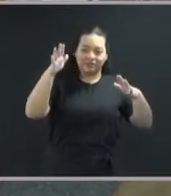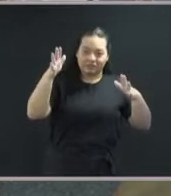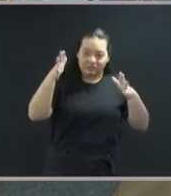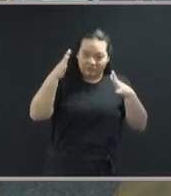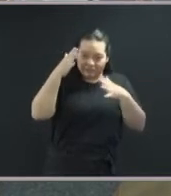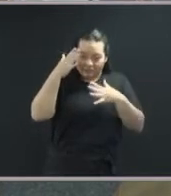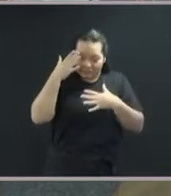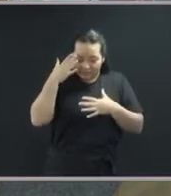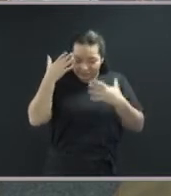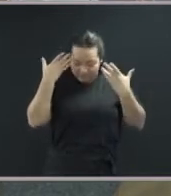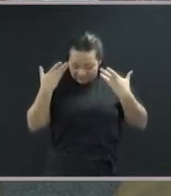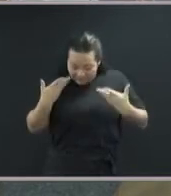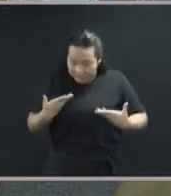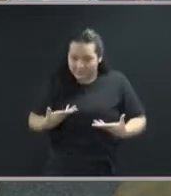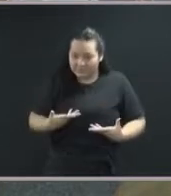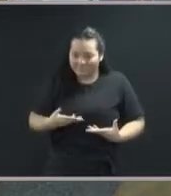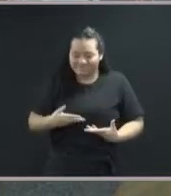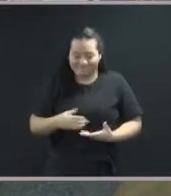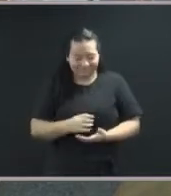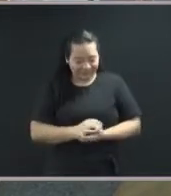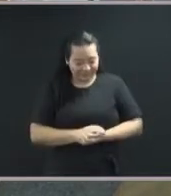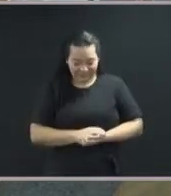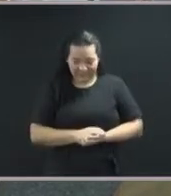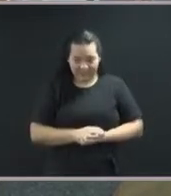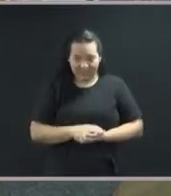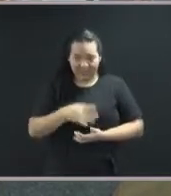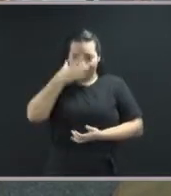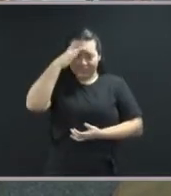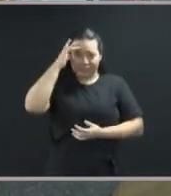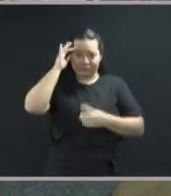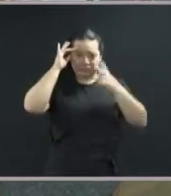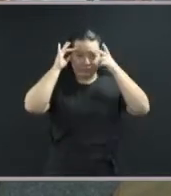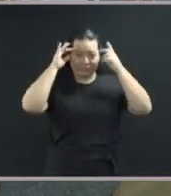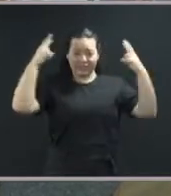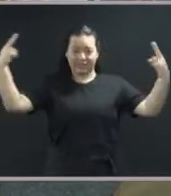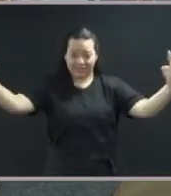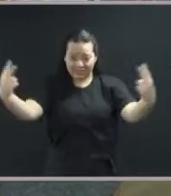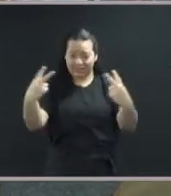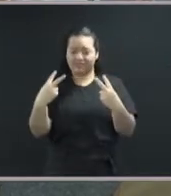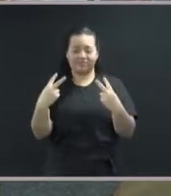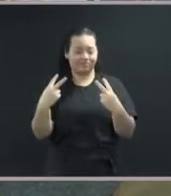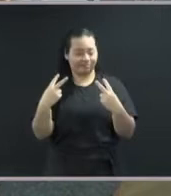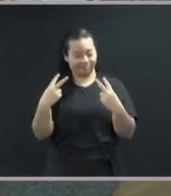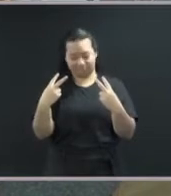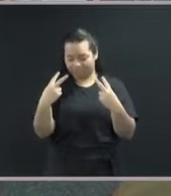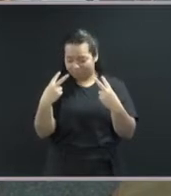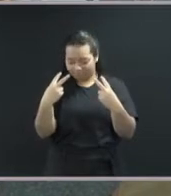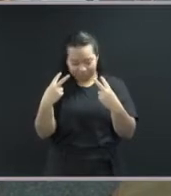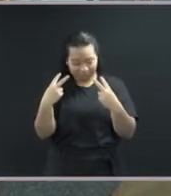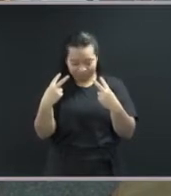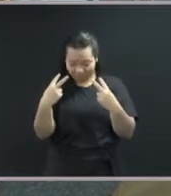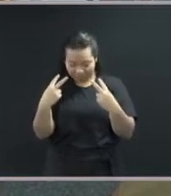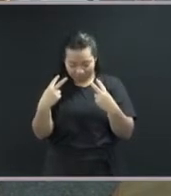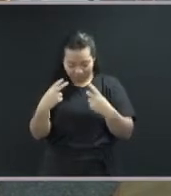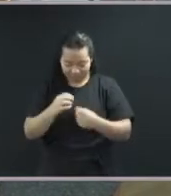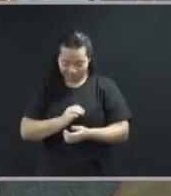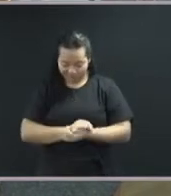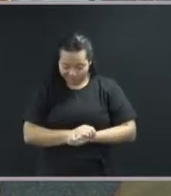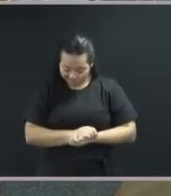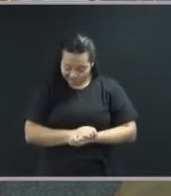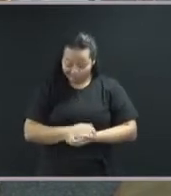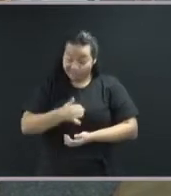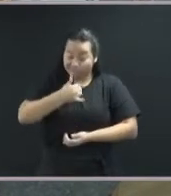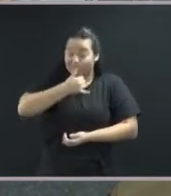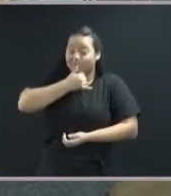pode fazer e que são fundamentais na vida cristã. Quando Jesus Cristo morre ali na cruz do Calvário,